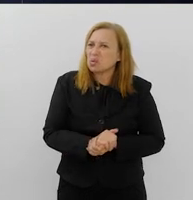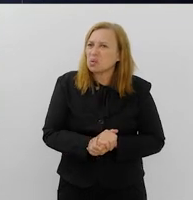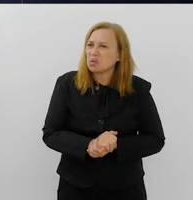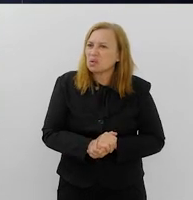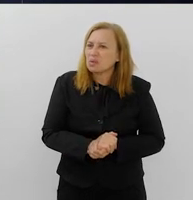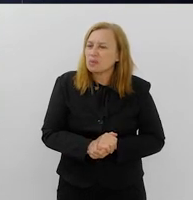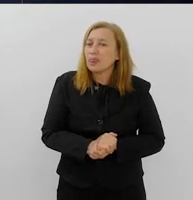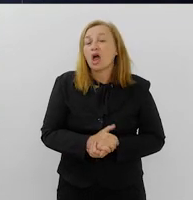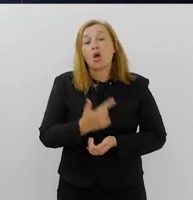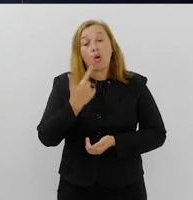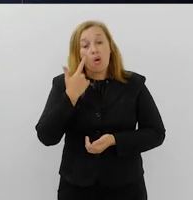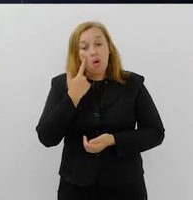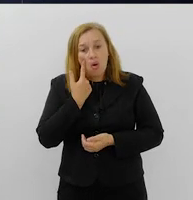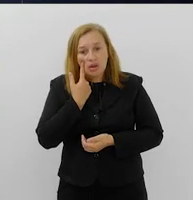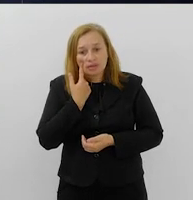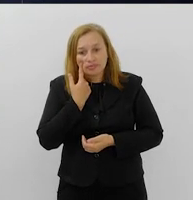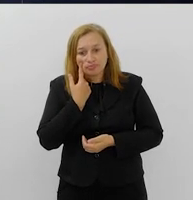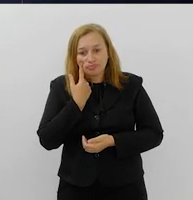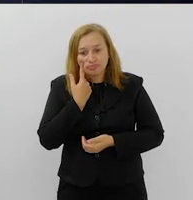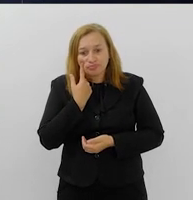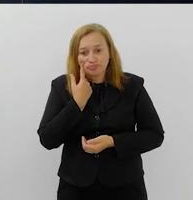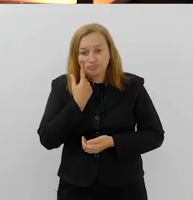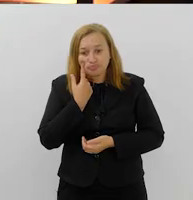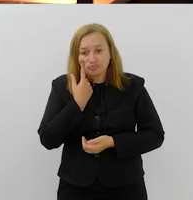parecida? Olha,